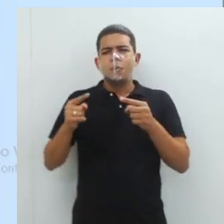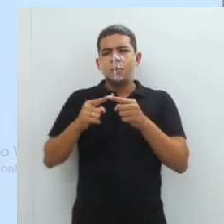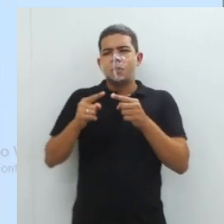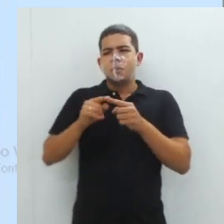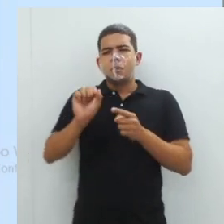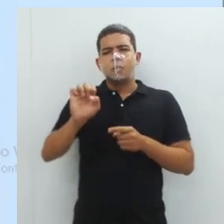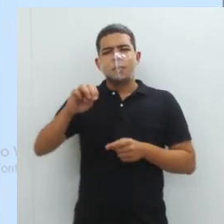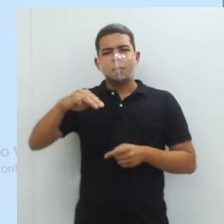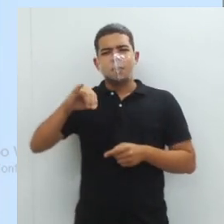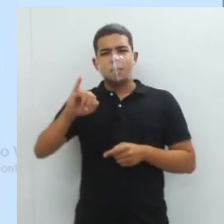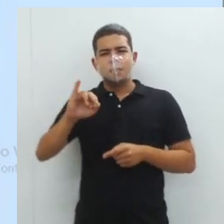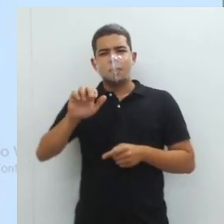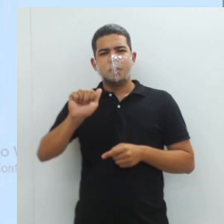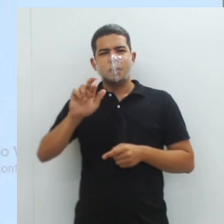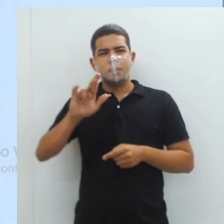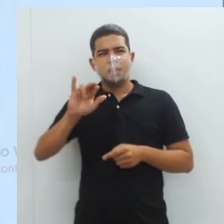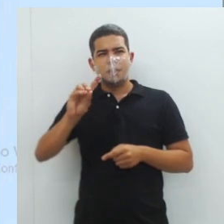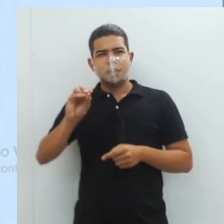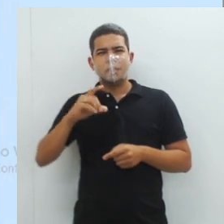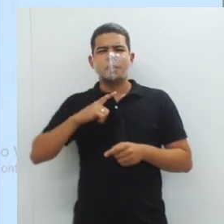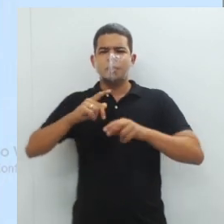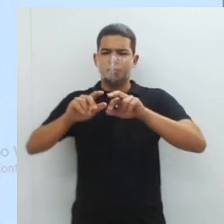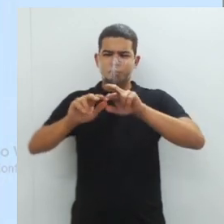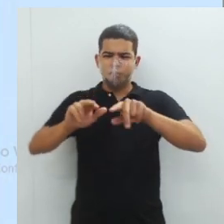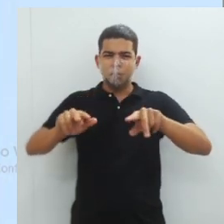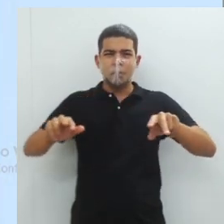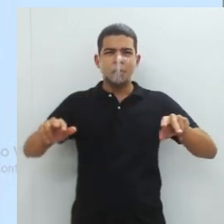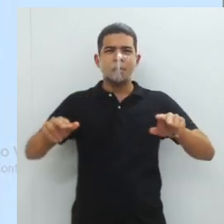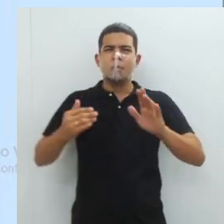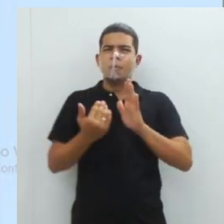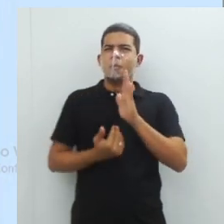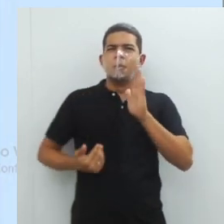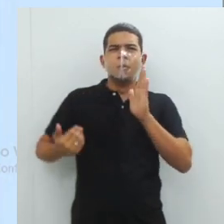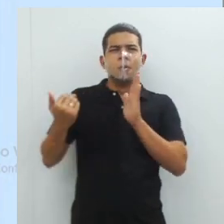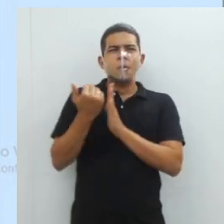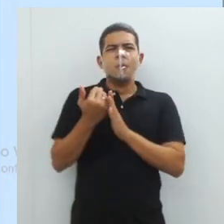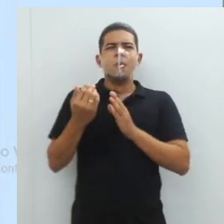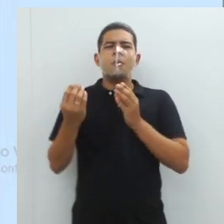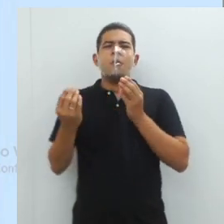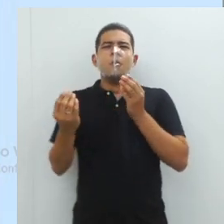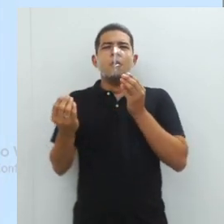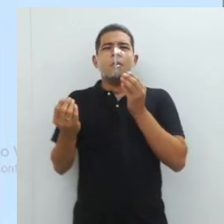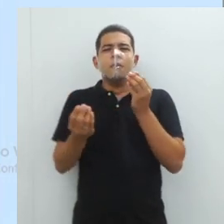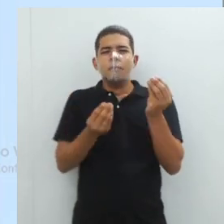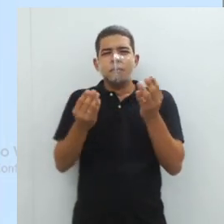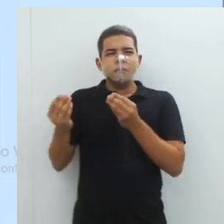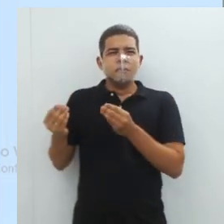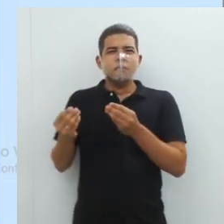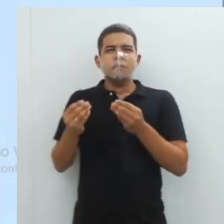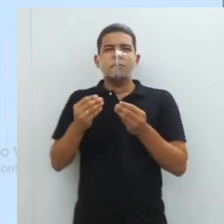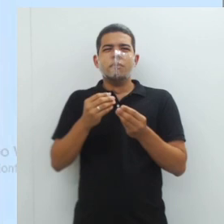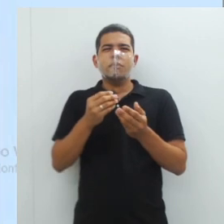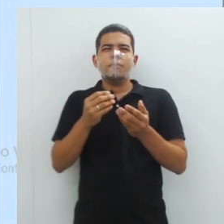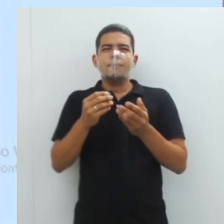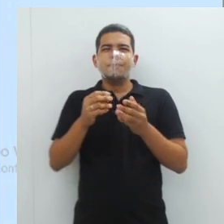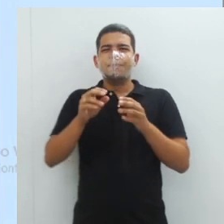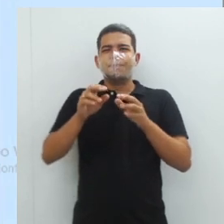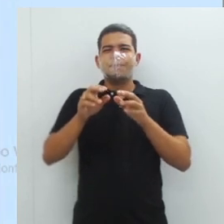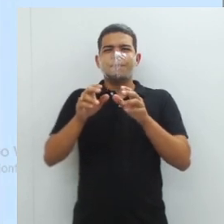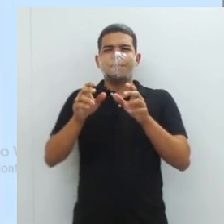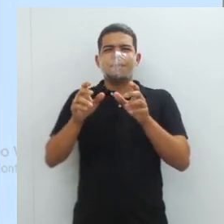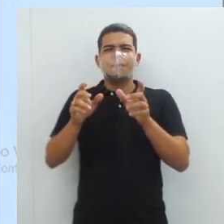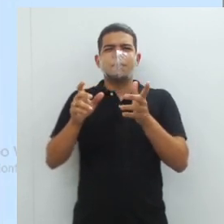A Caatinga apresenta uma diversidade maior, com um grande número de espécies endêmicas, ou